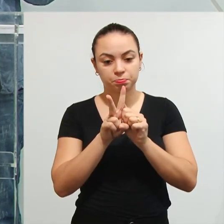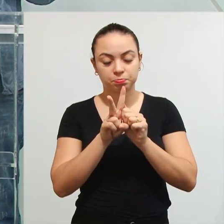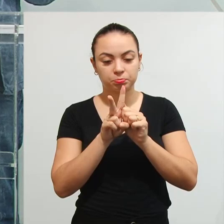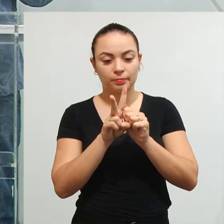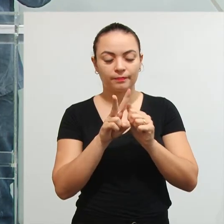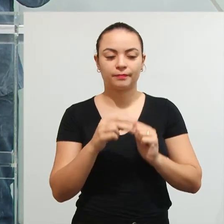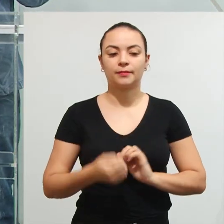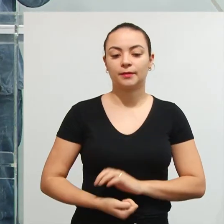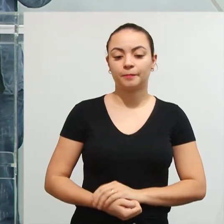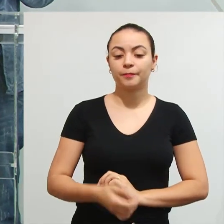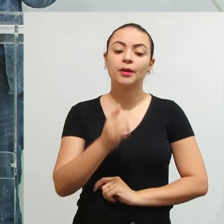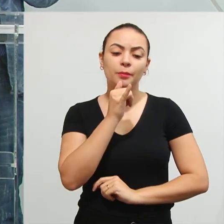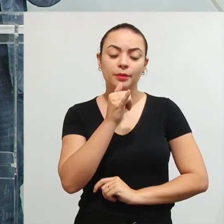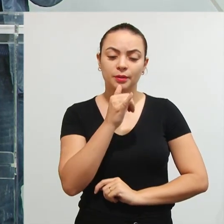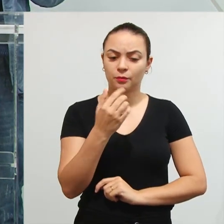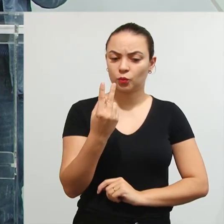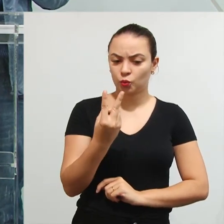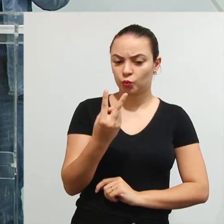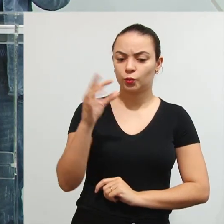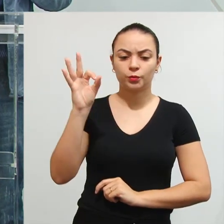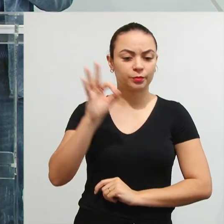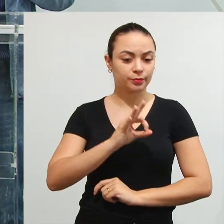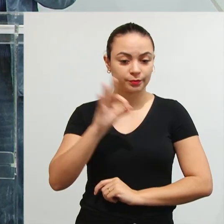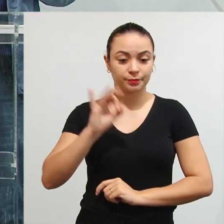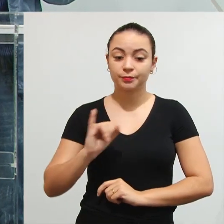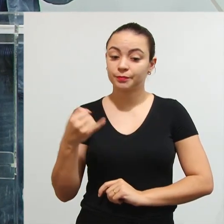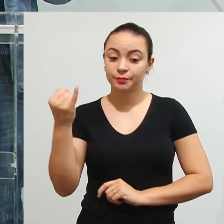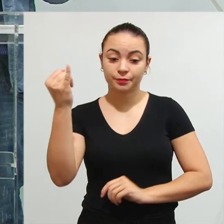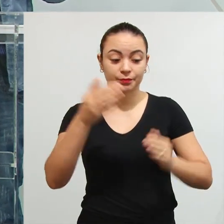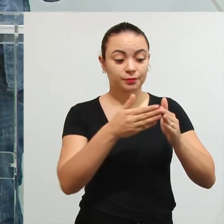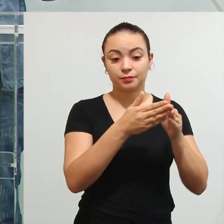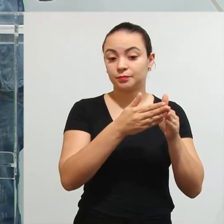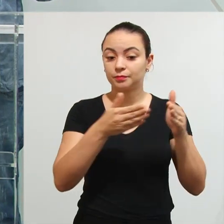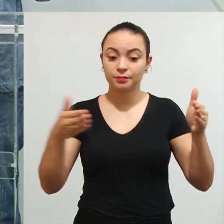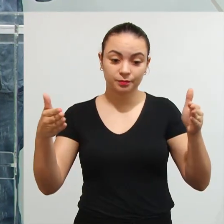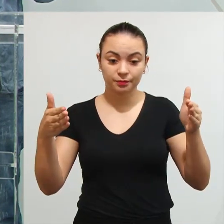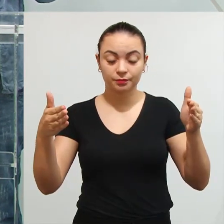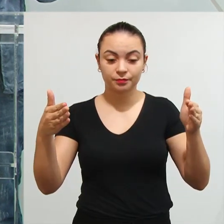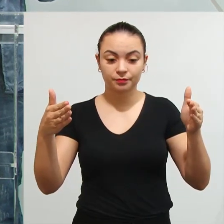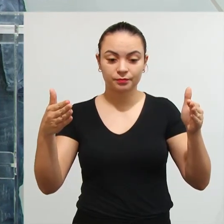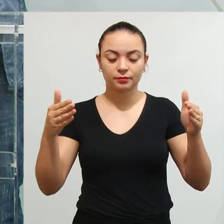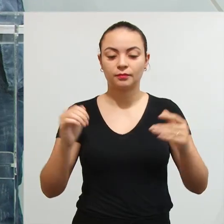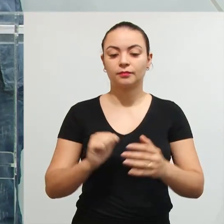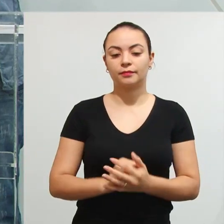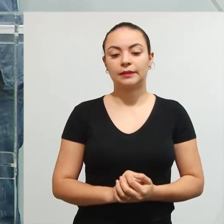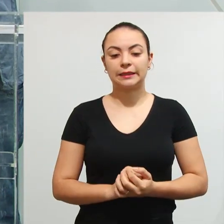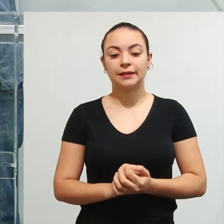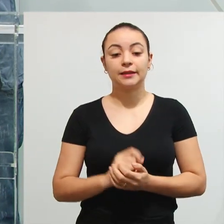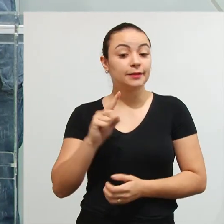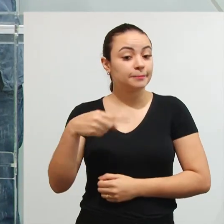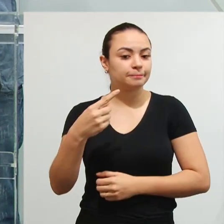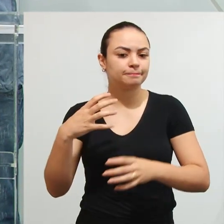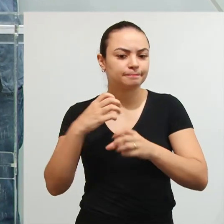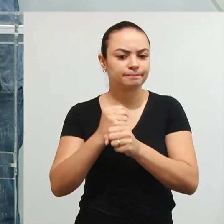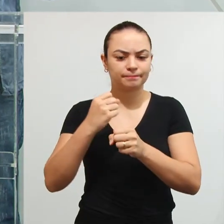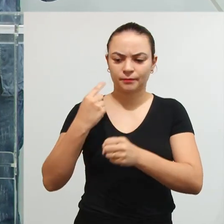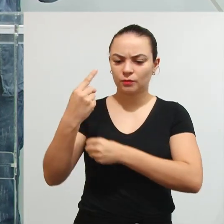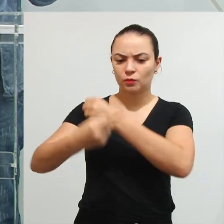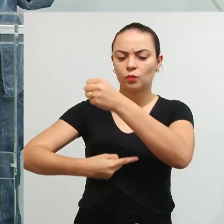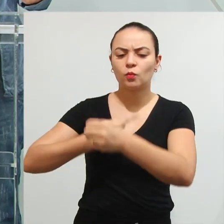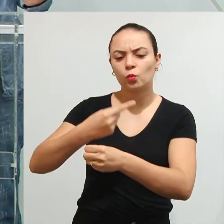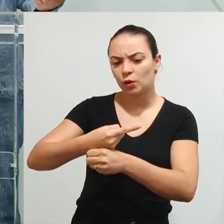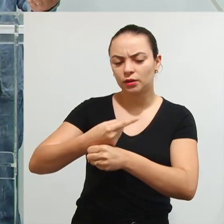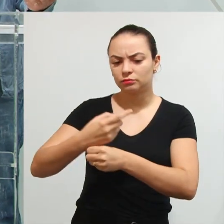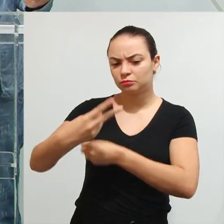esses 2% de juros que estava ao mês capitalizados durante um ano? Ou seja, qual seria a taxa